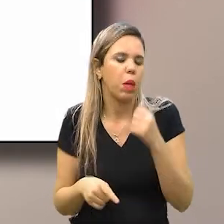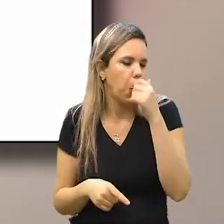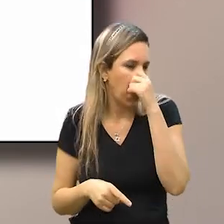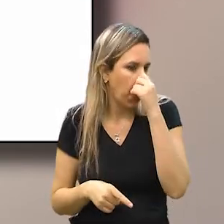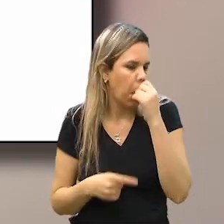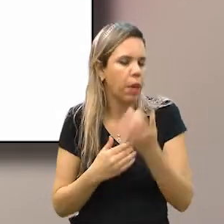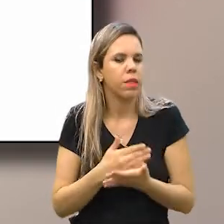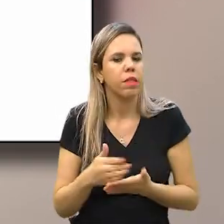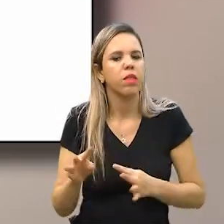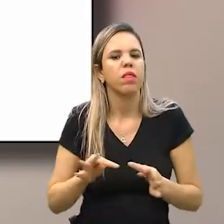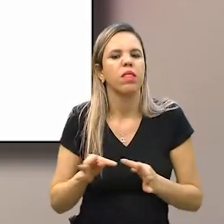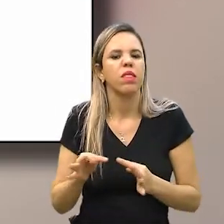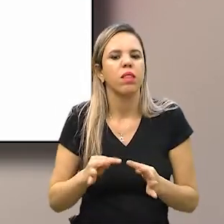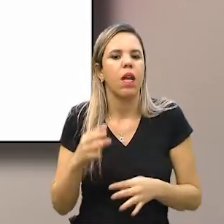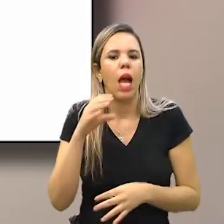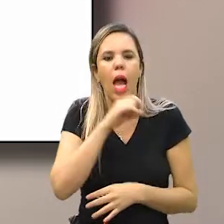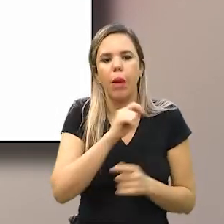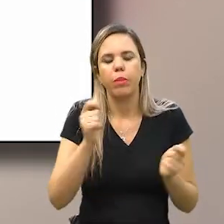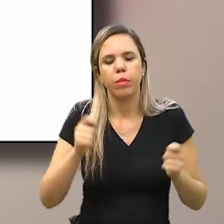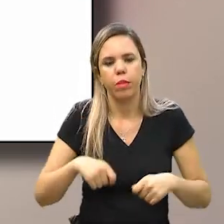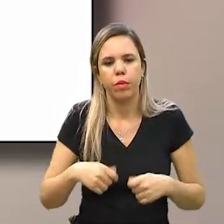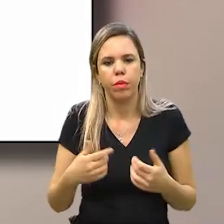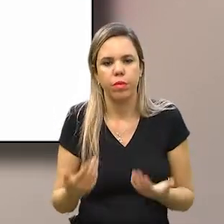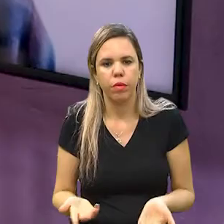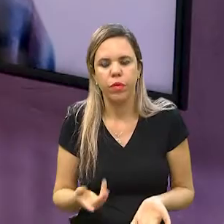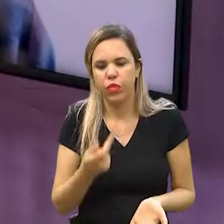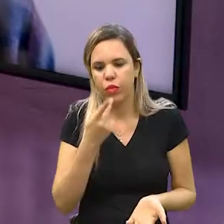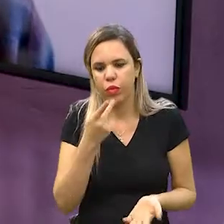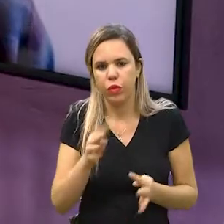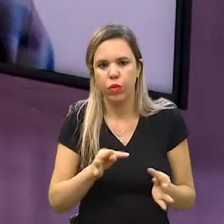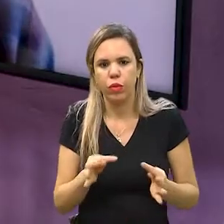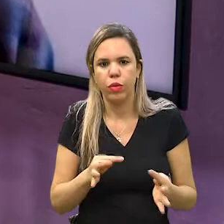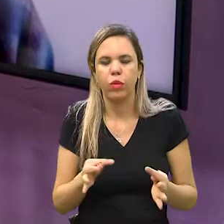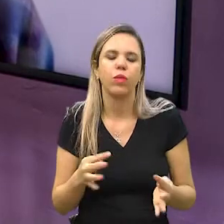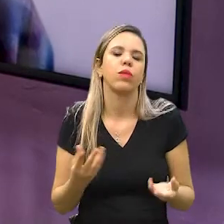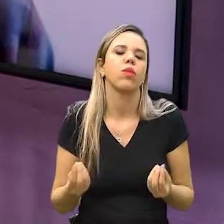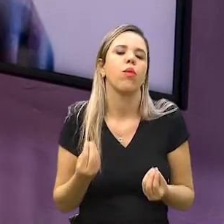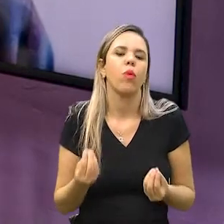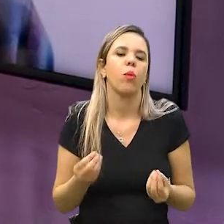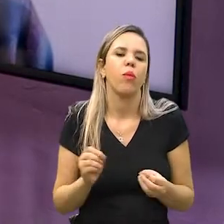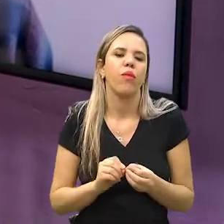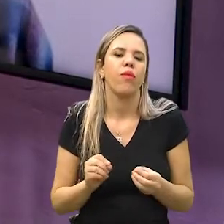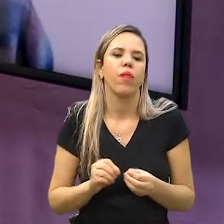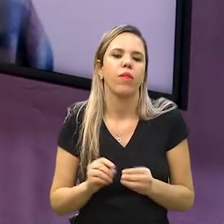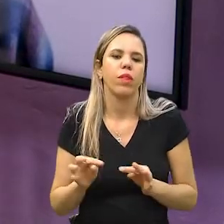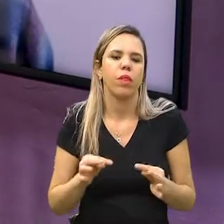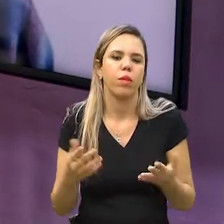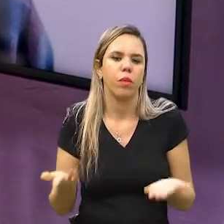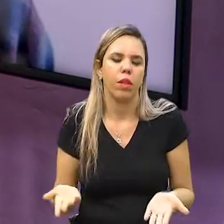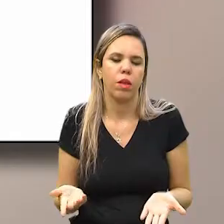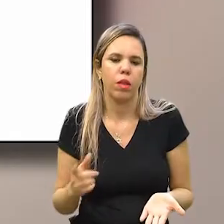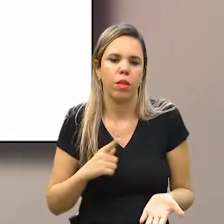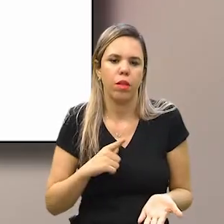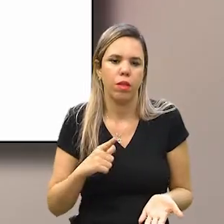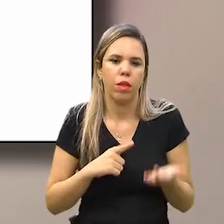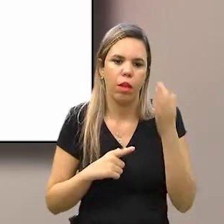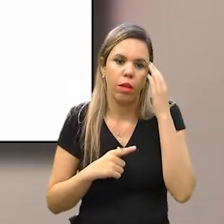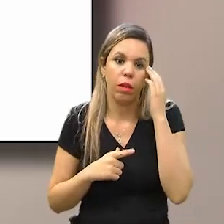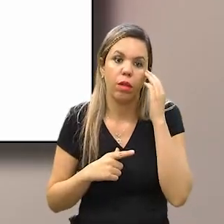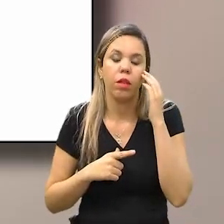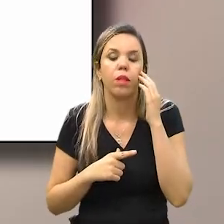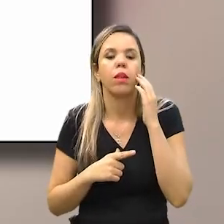você inicie o tratamento o mais rápido possível. E falando em tratamento, doutor, como é feito o tratamento? Então,